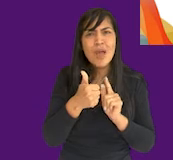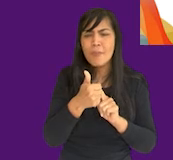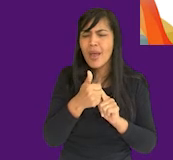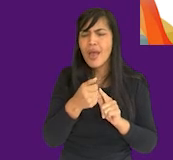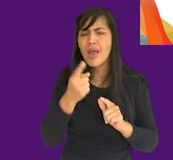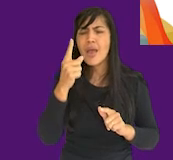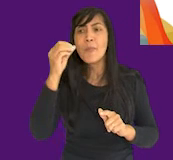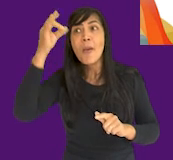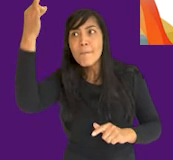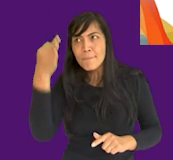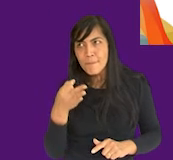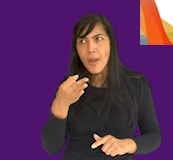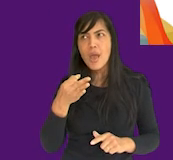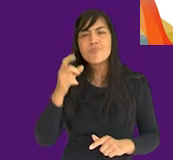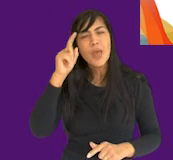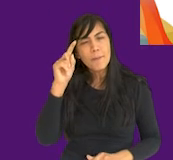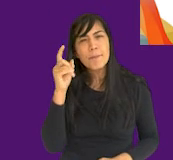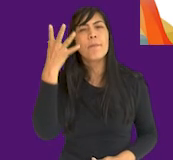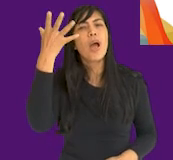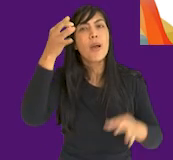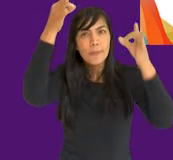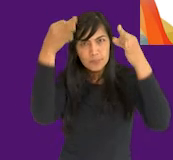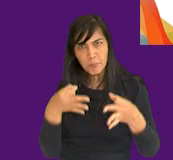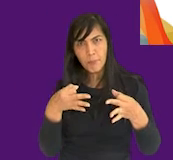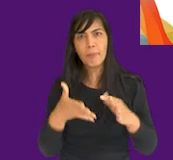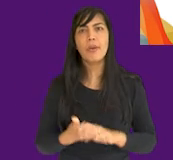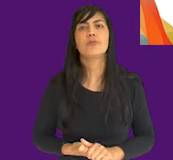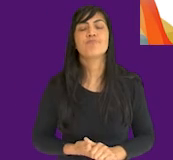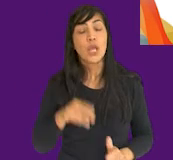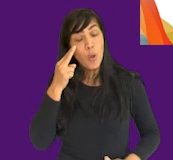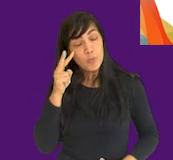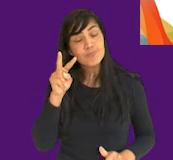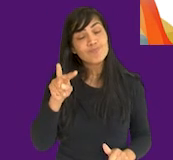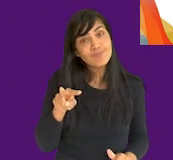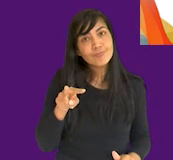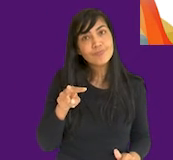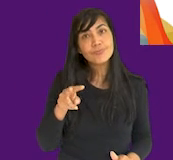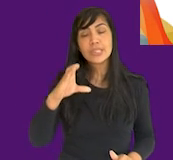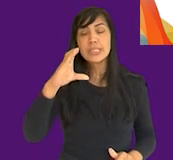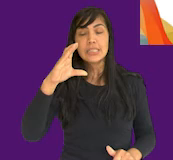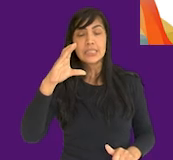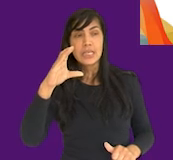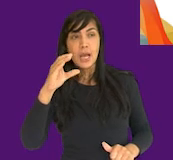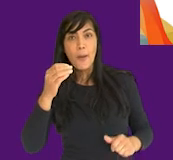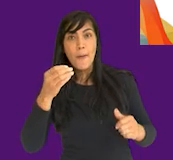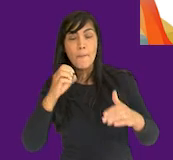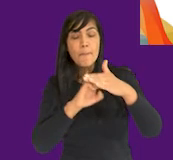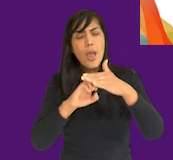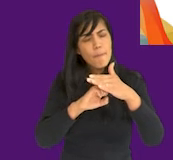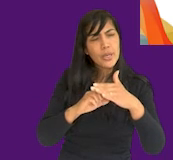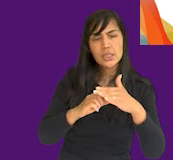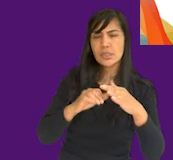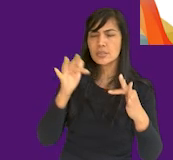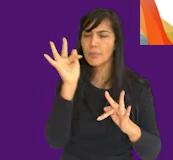embasaram eles vão 100% nessa decisão vimos Então você é